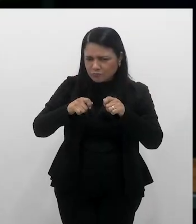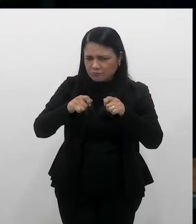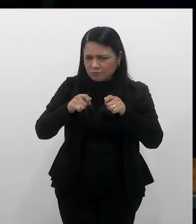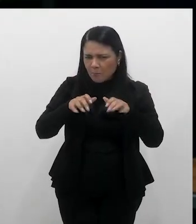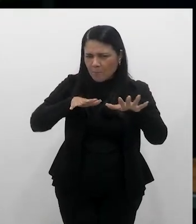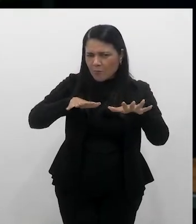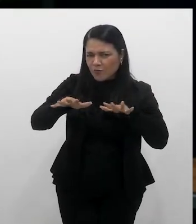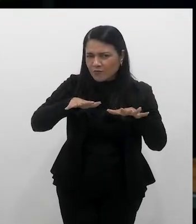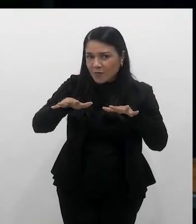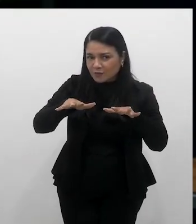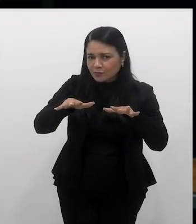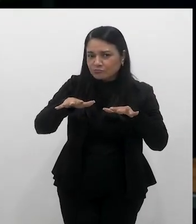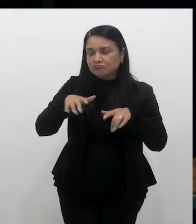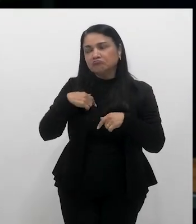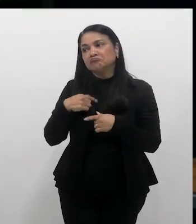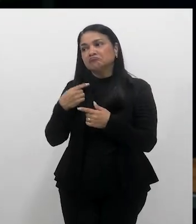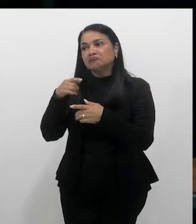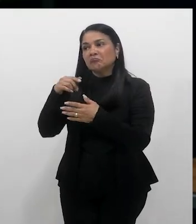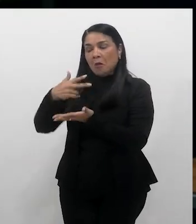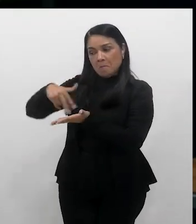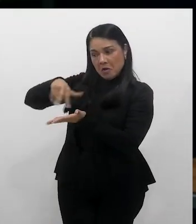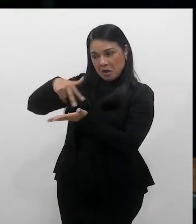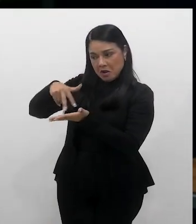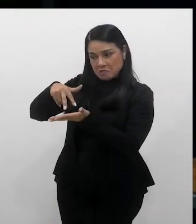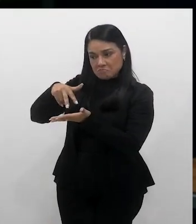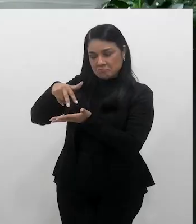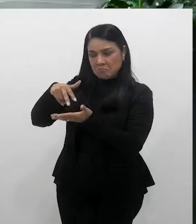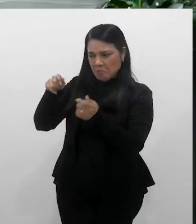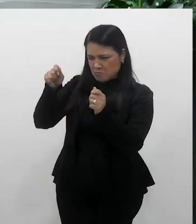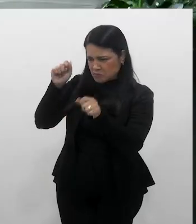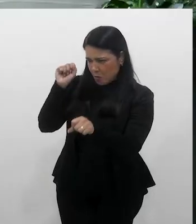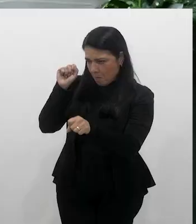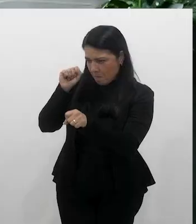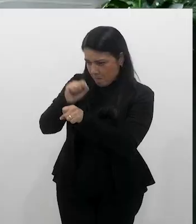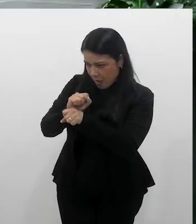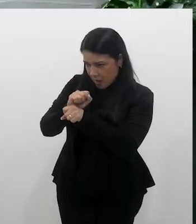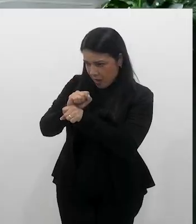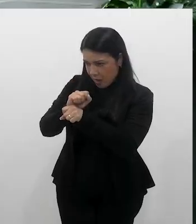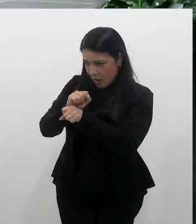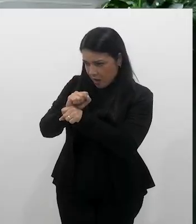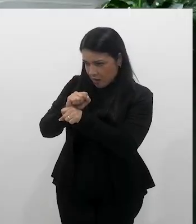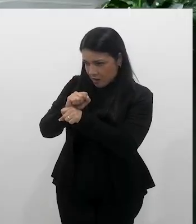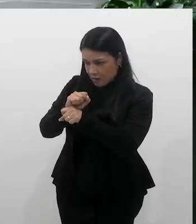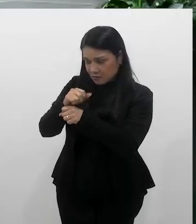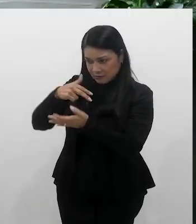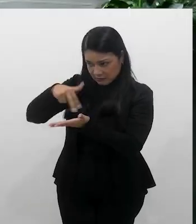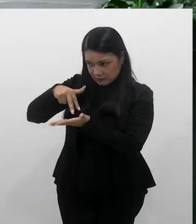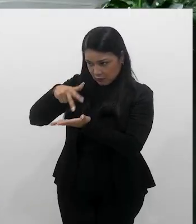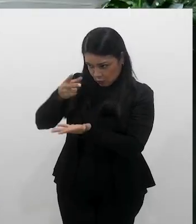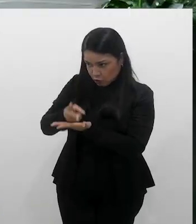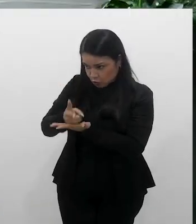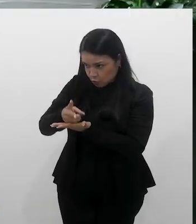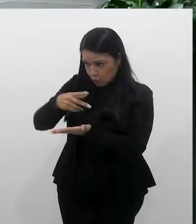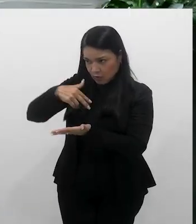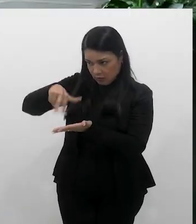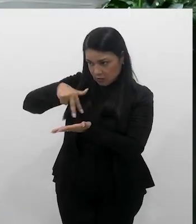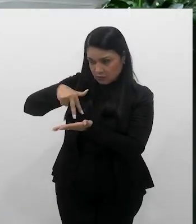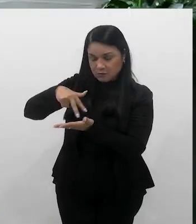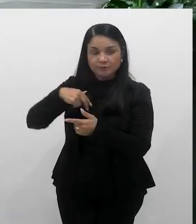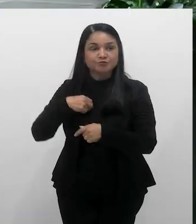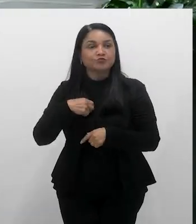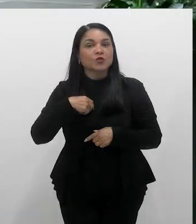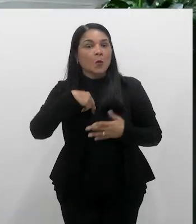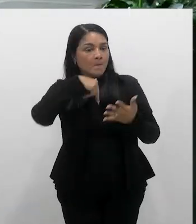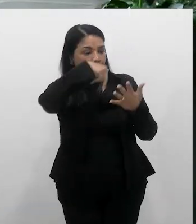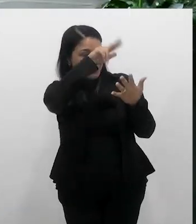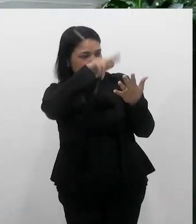mover? Né? Um bailarino que pergunta, se eu parar de dançar, né? se eu parar, ainda é dança? Né? Um